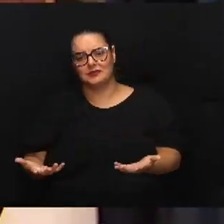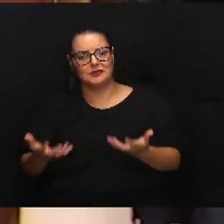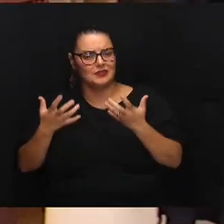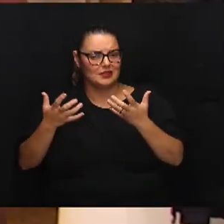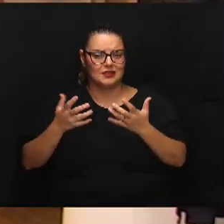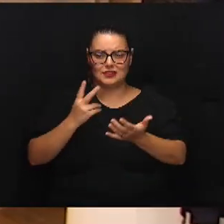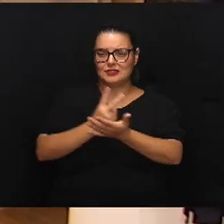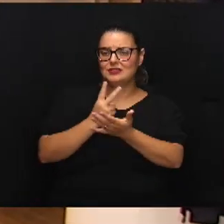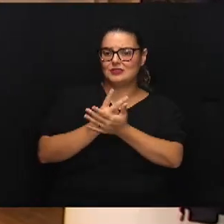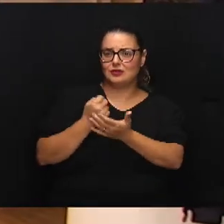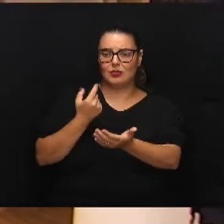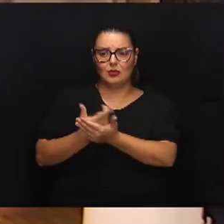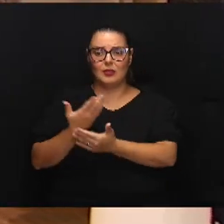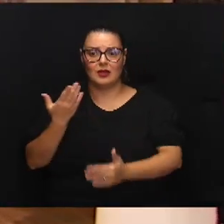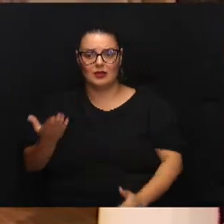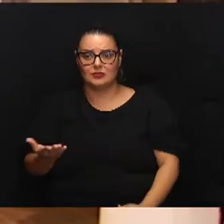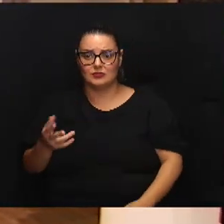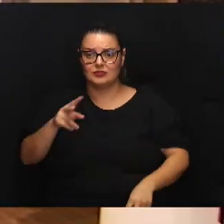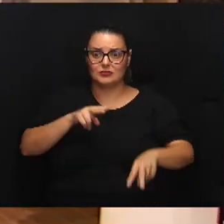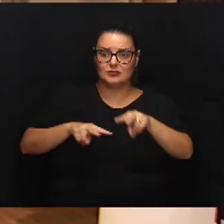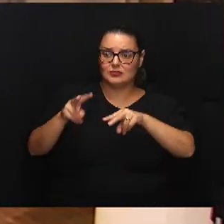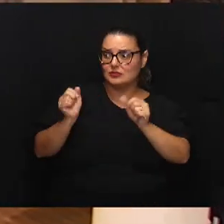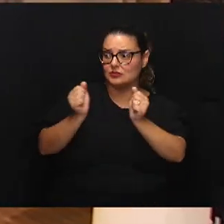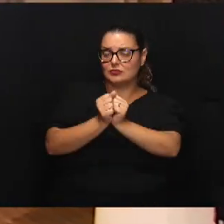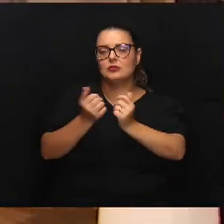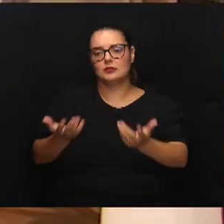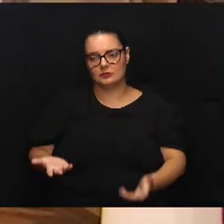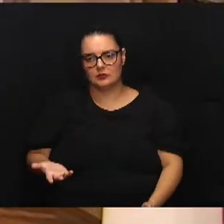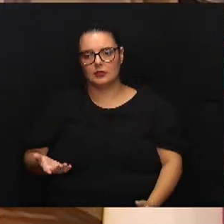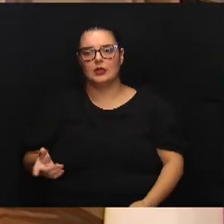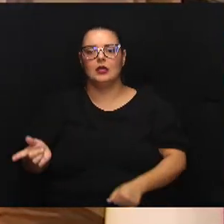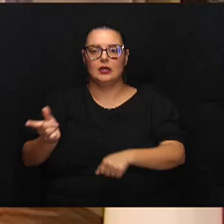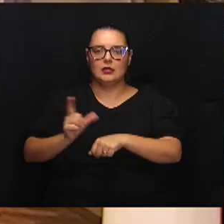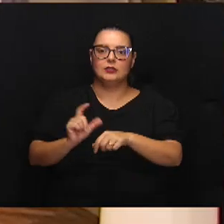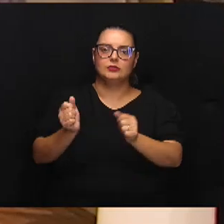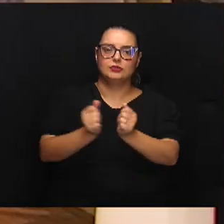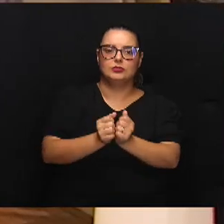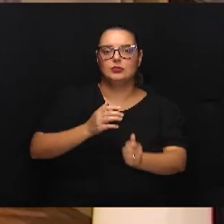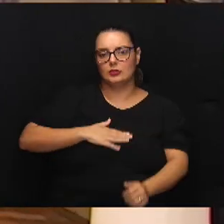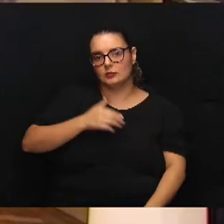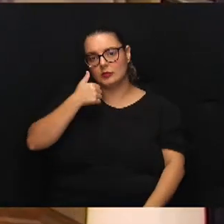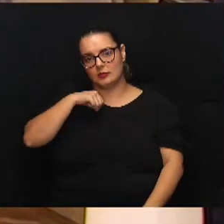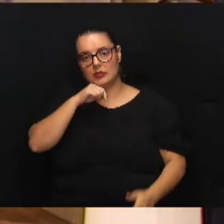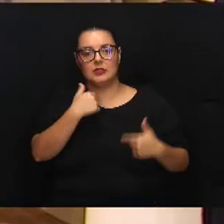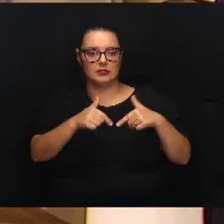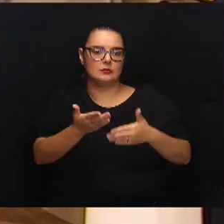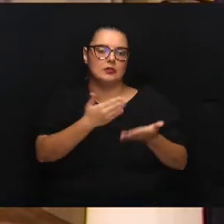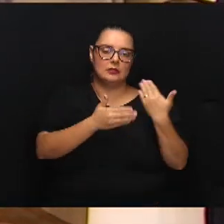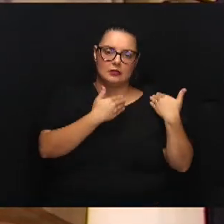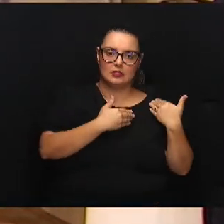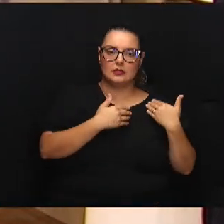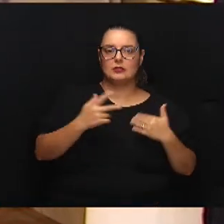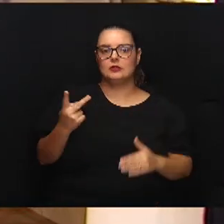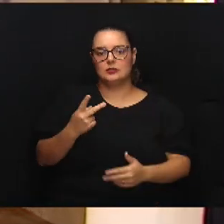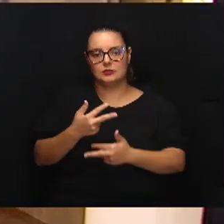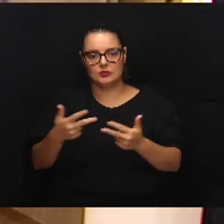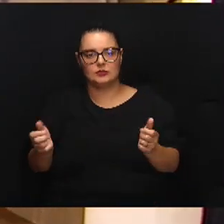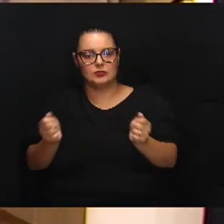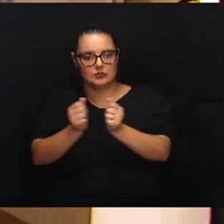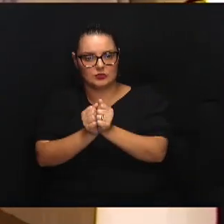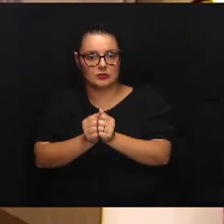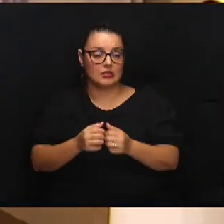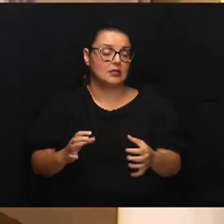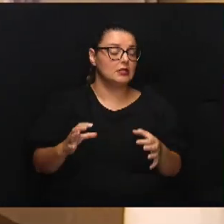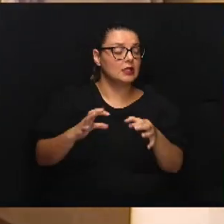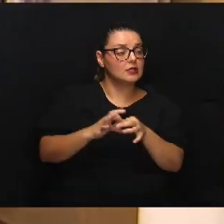sempre comprar com você, eu quero sempre seu olhar junto. E aí veio a loja junto com a minha mãe, que já trabalhava com isso também, então uni as duas coisas. E nessa